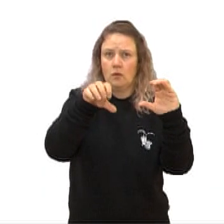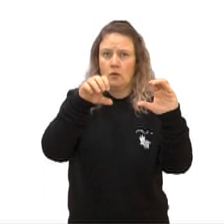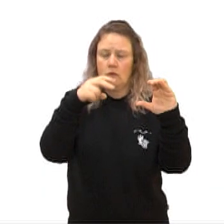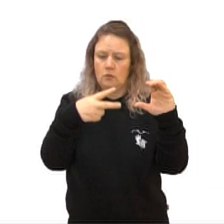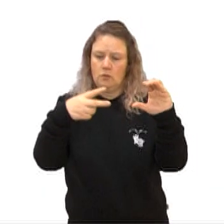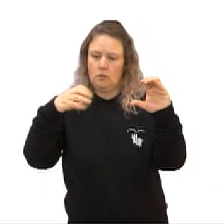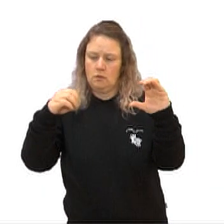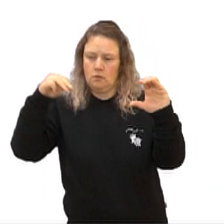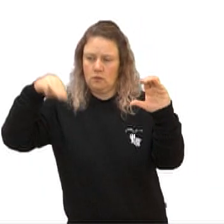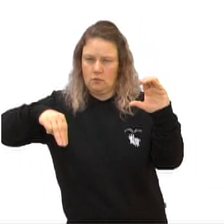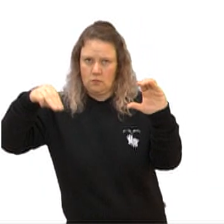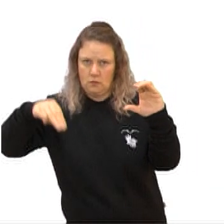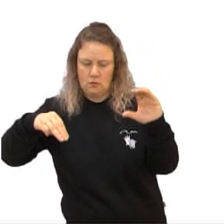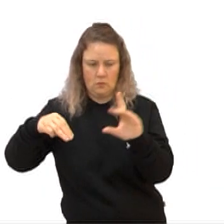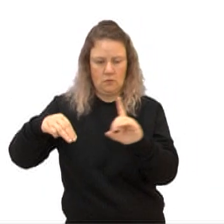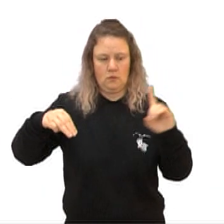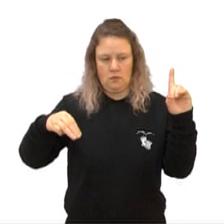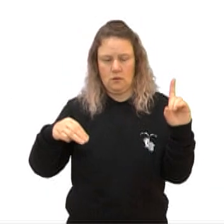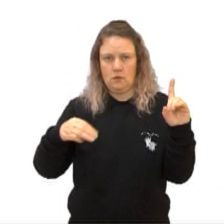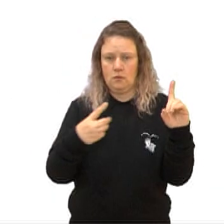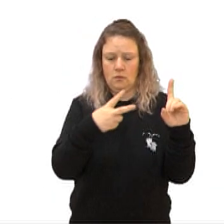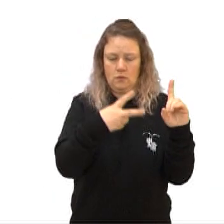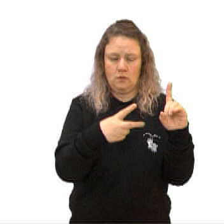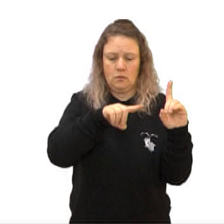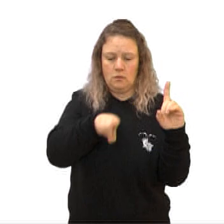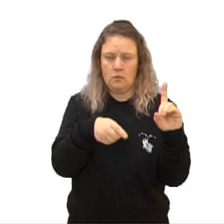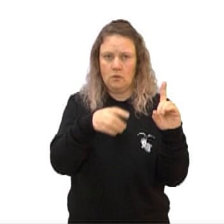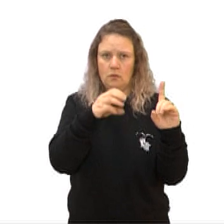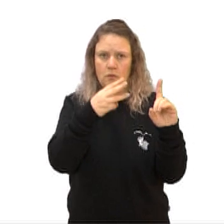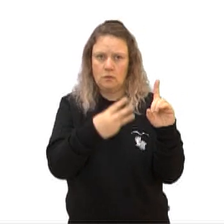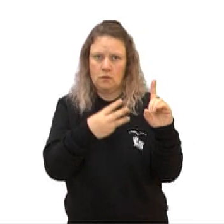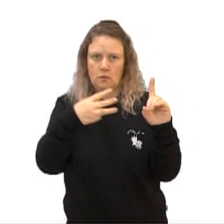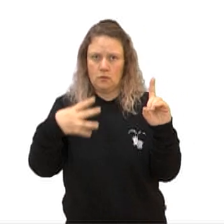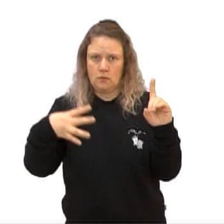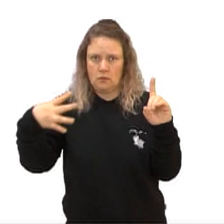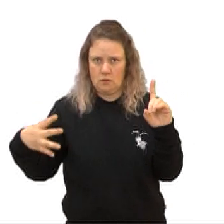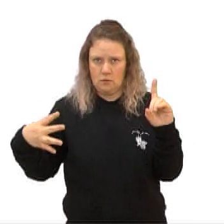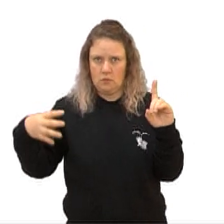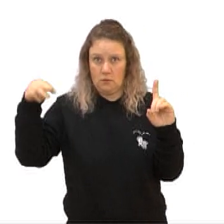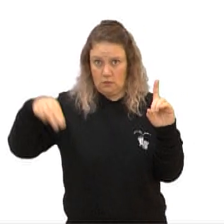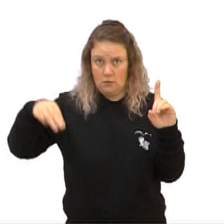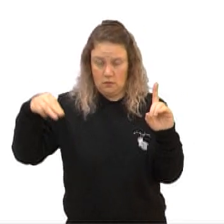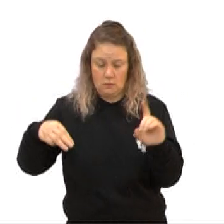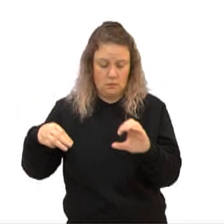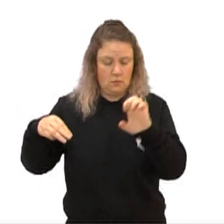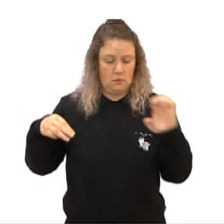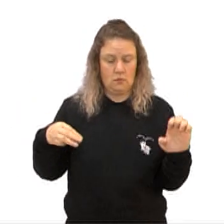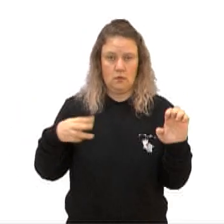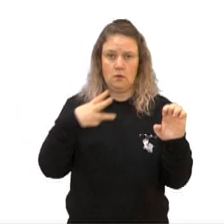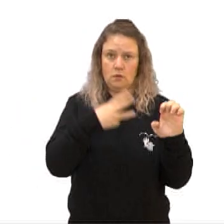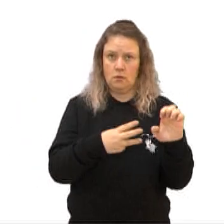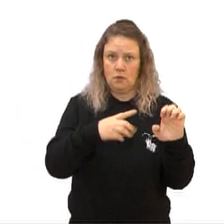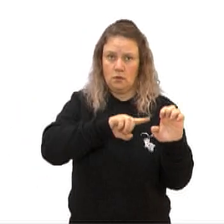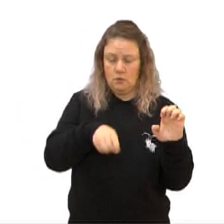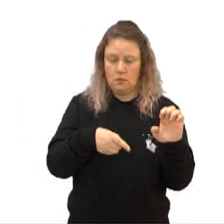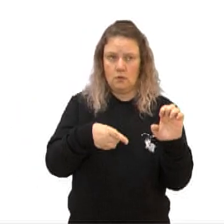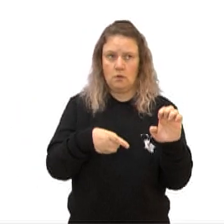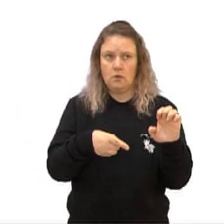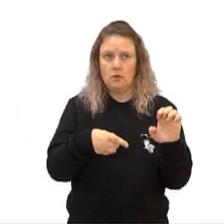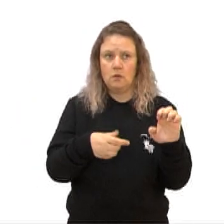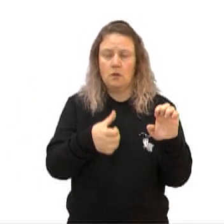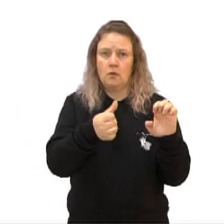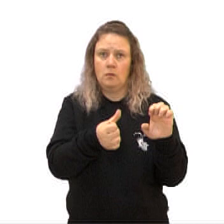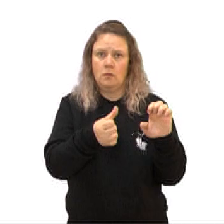1,920 metros. Alternativa D, 2,344 metros. E alternativa E, 3,464